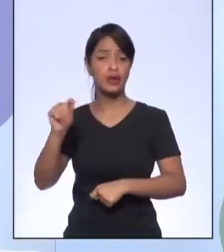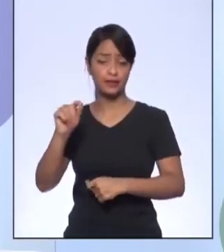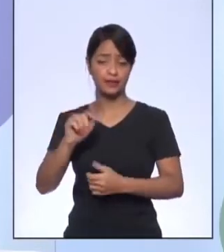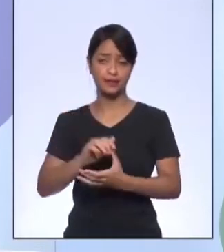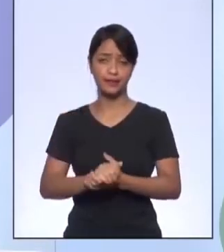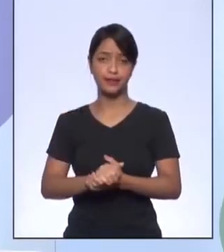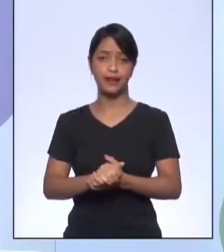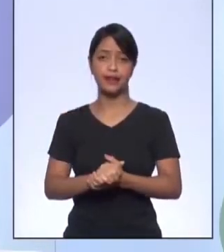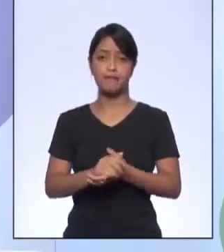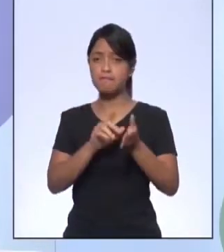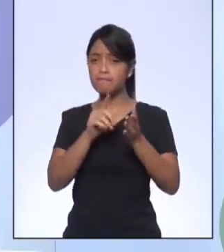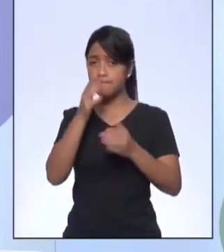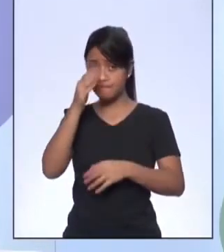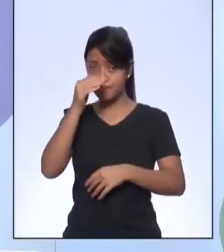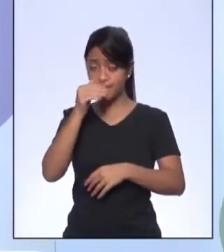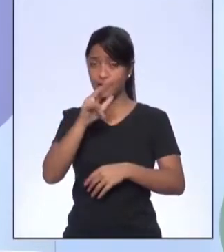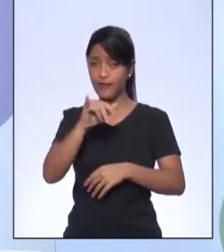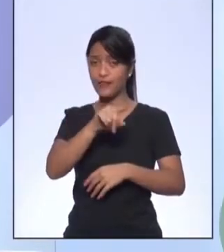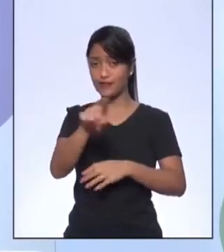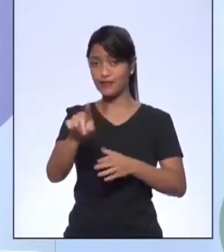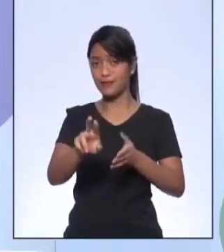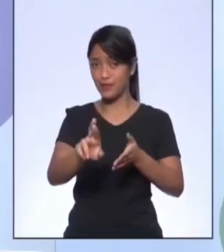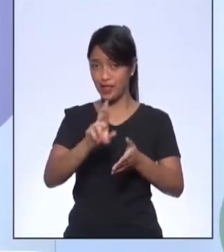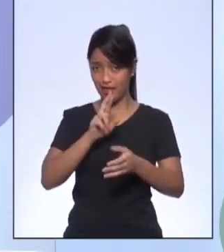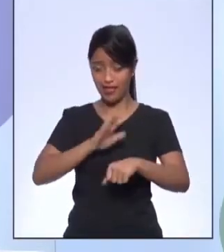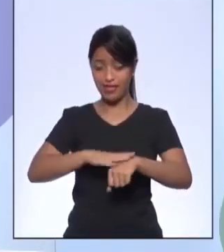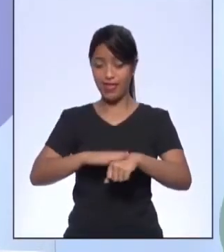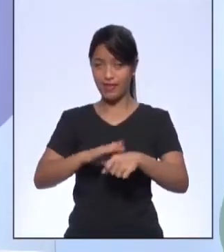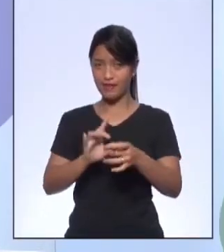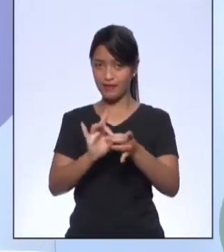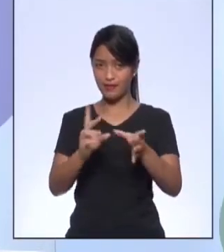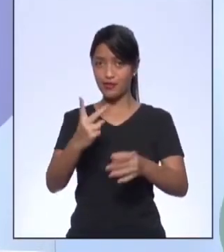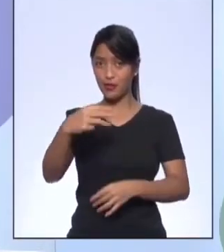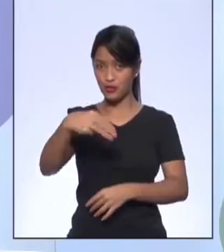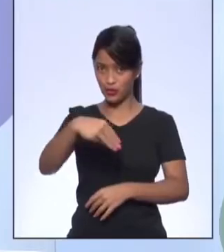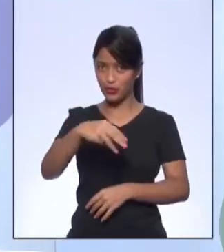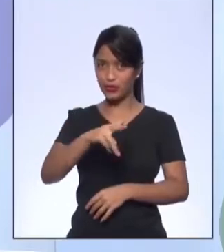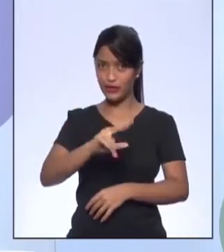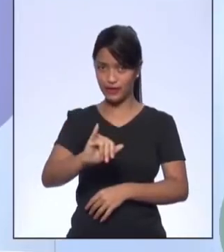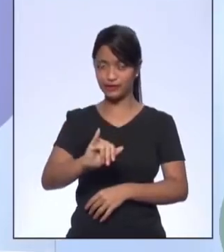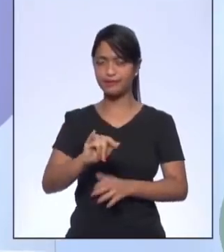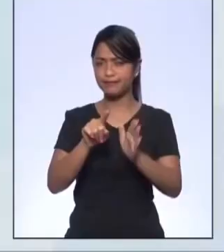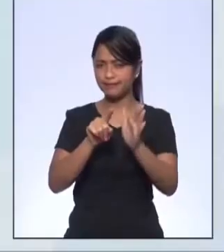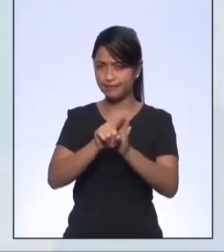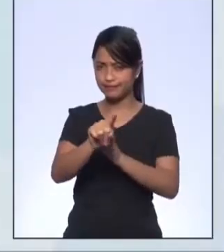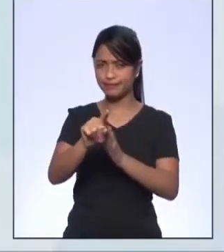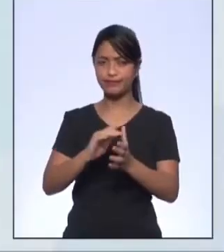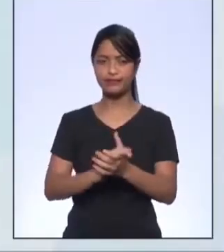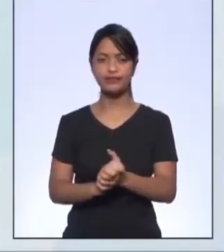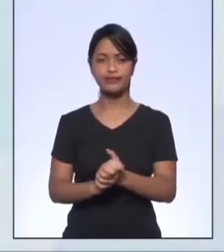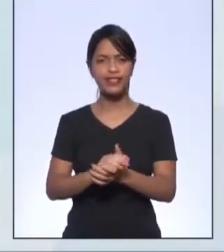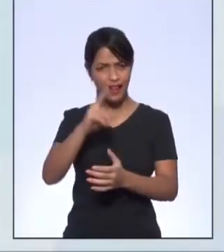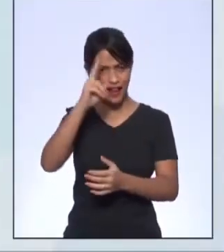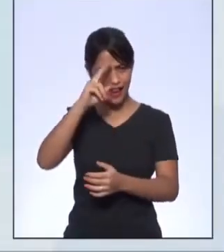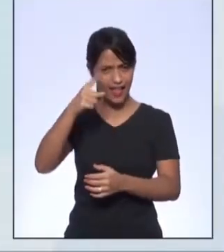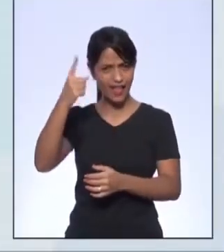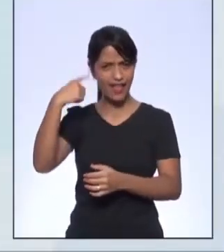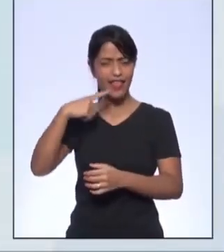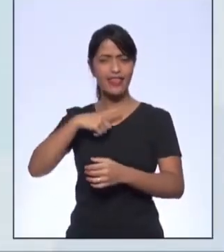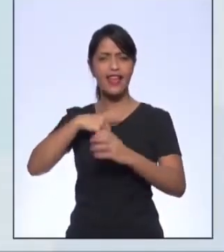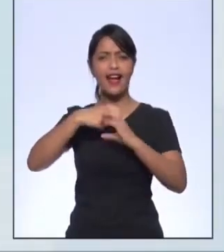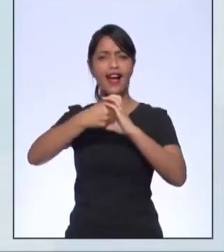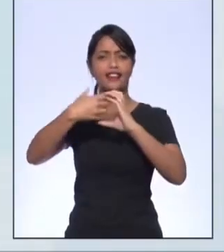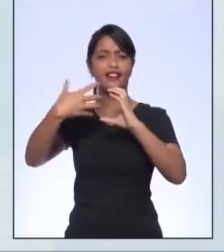chat. Vou dar 2 minutinhos para vocês. Você se lembra das características do